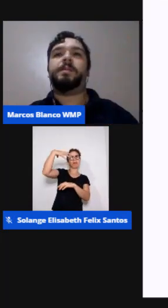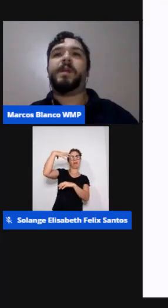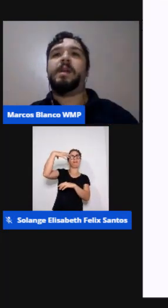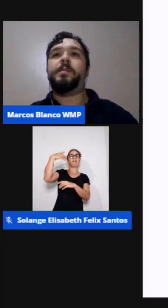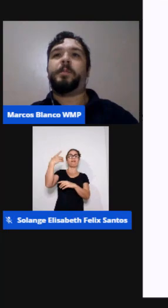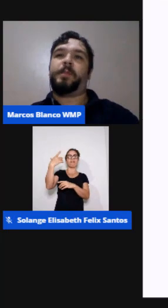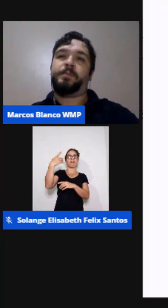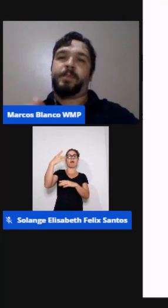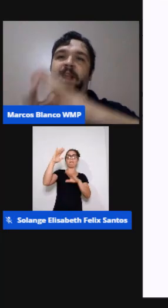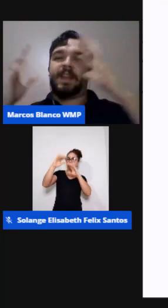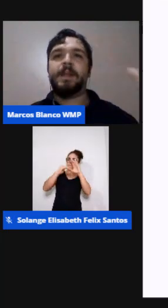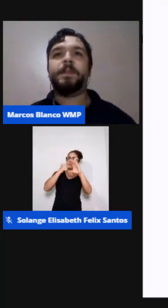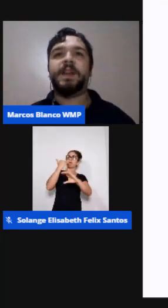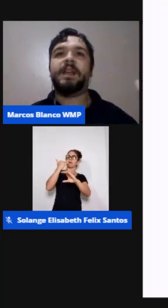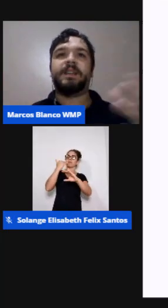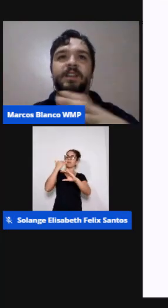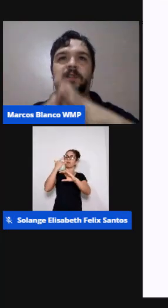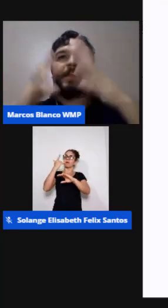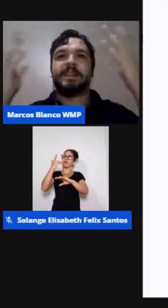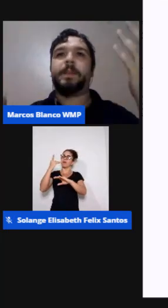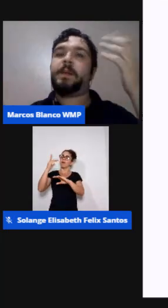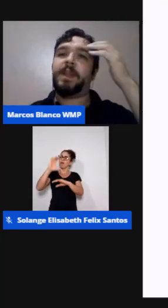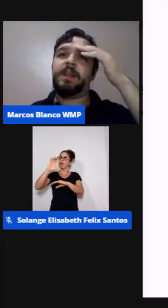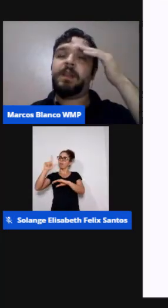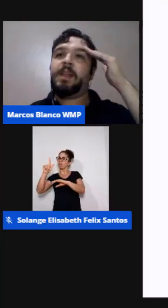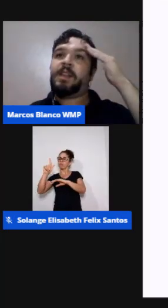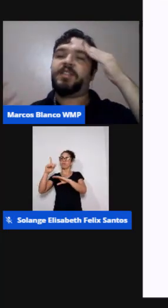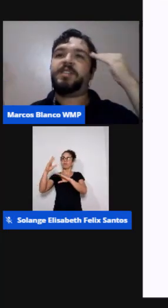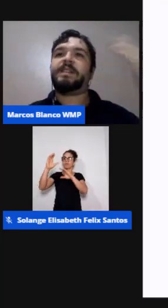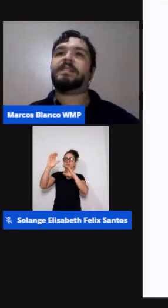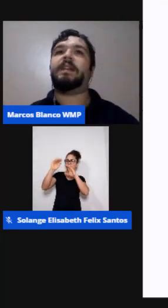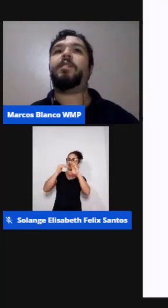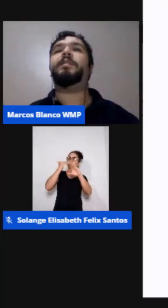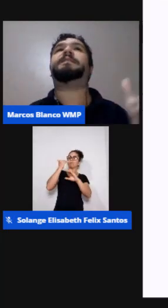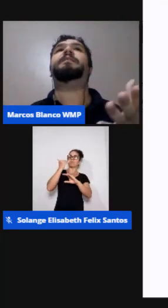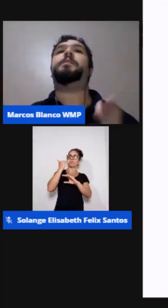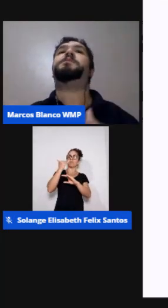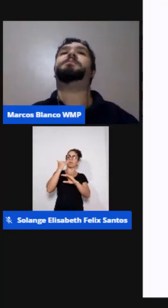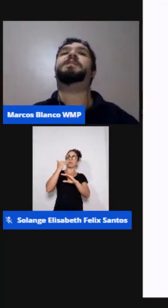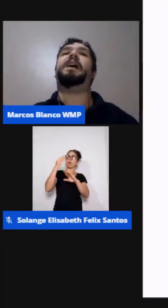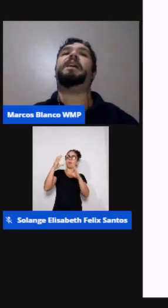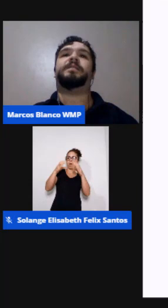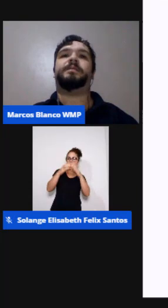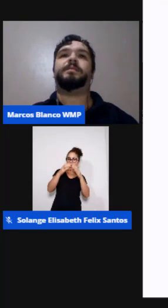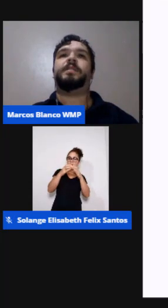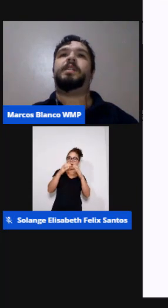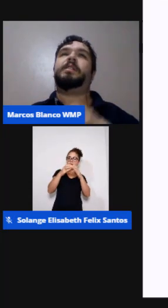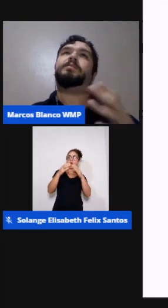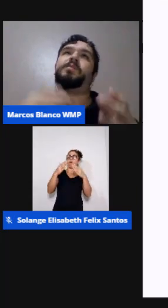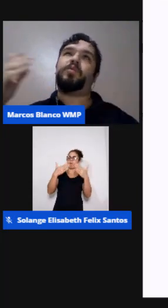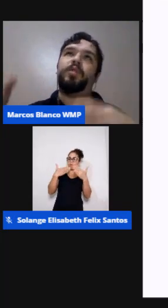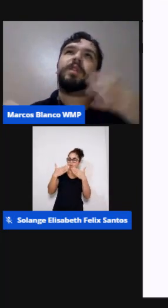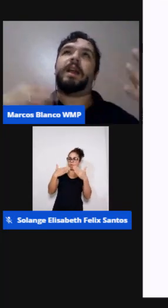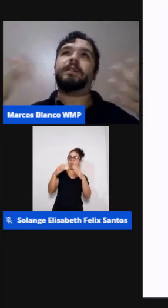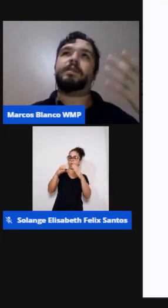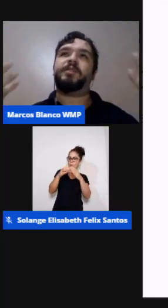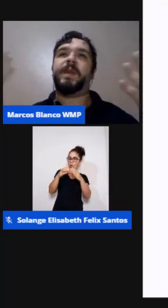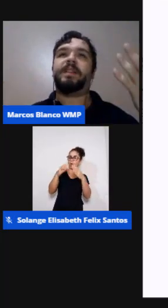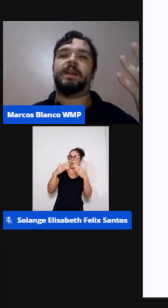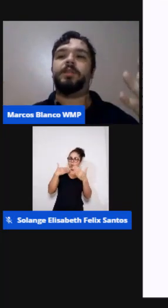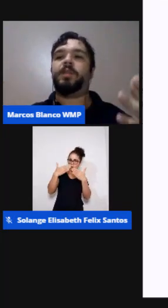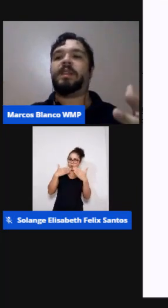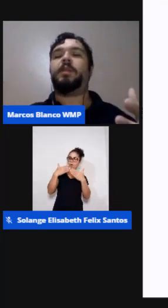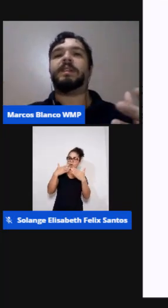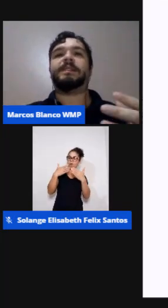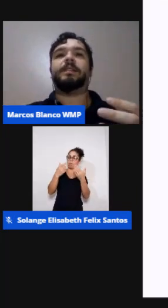gente, manda para a equipe, né, que eles vão passar para mim, e a gente vai sentar, vai conversar e ver a possibilidade. Tudo,